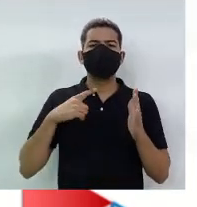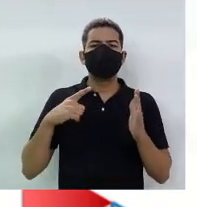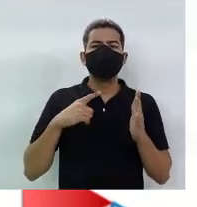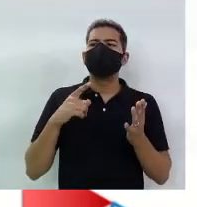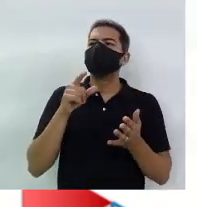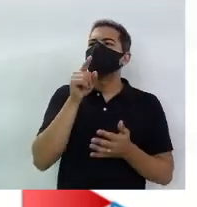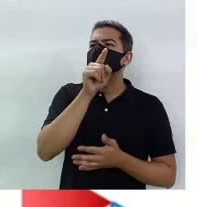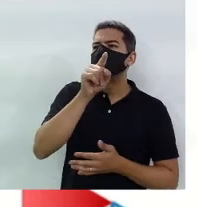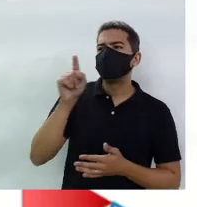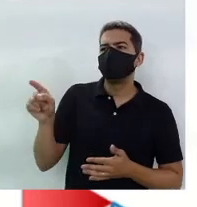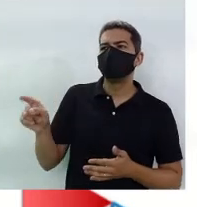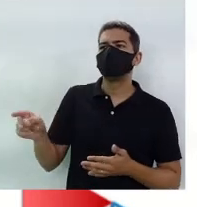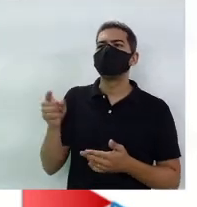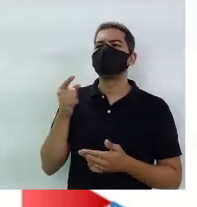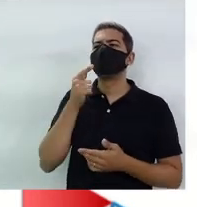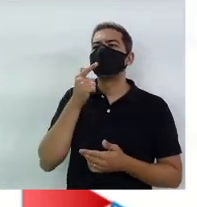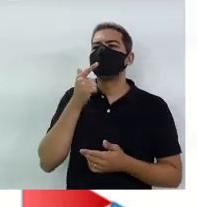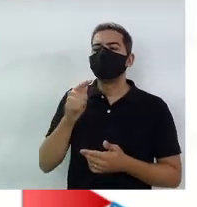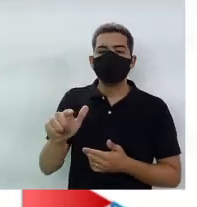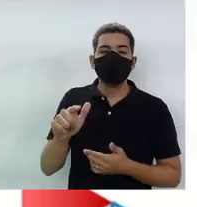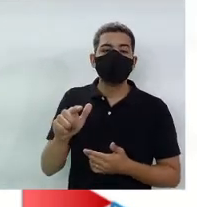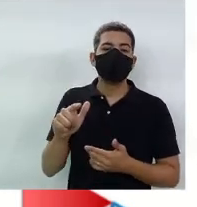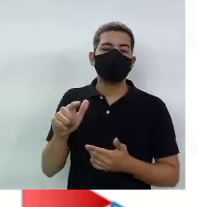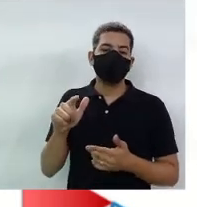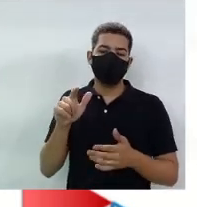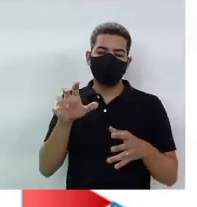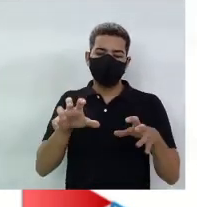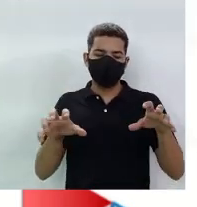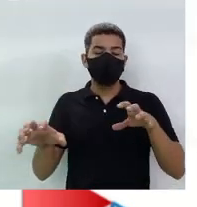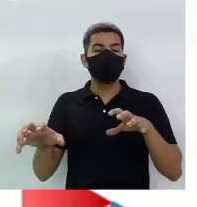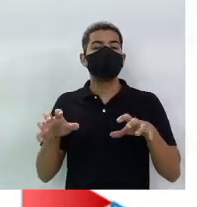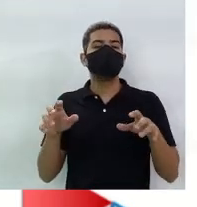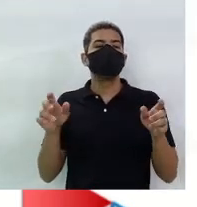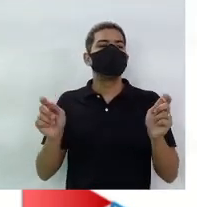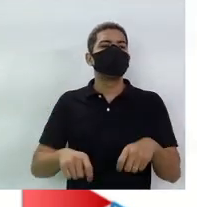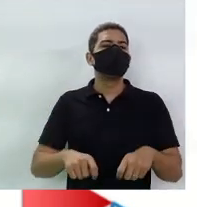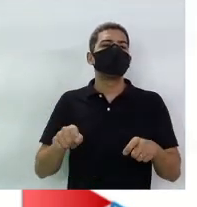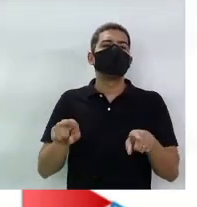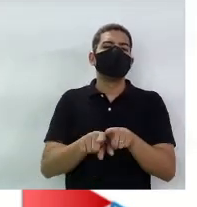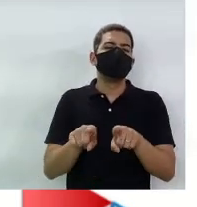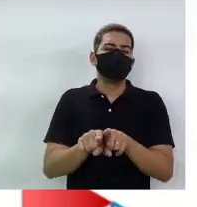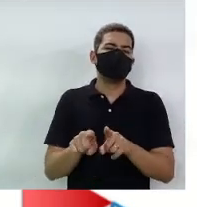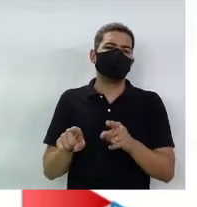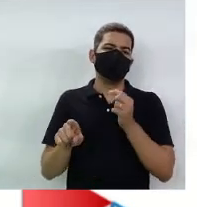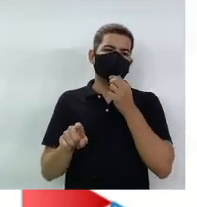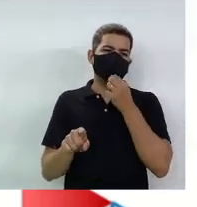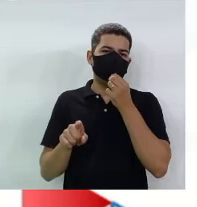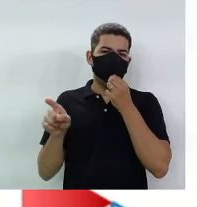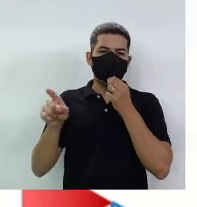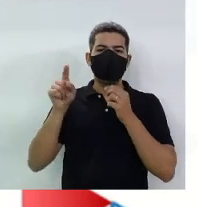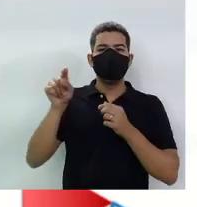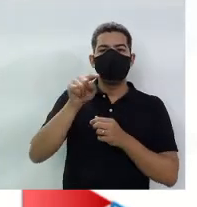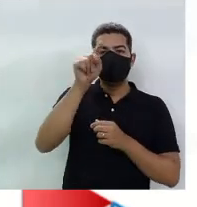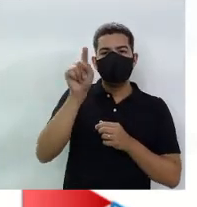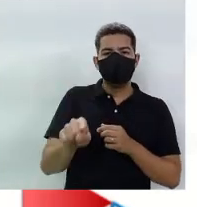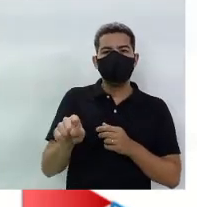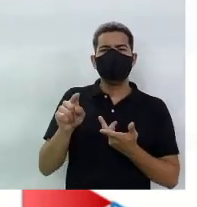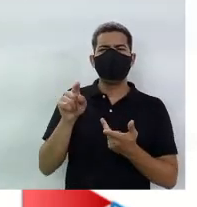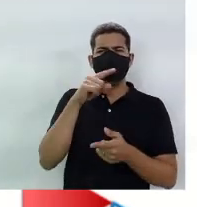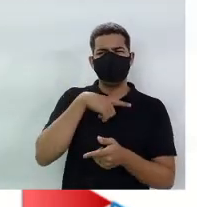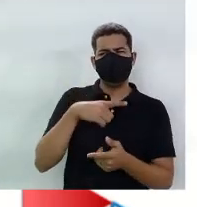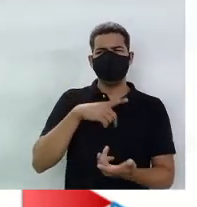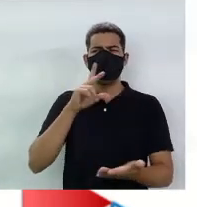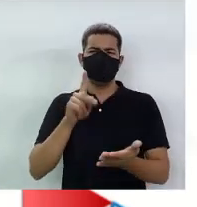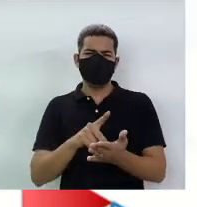linguagem denotativa e a linguagem conotativa. A linguagem denotativa é o sentido real da